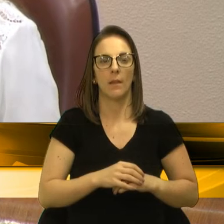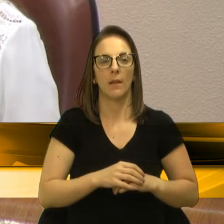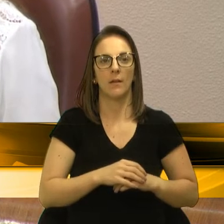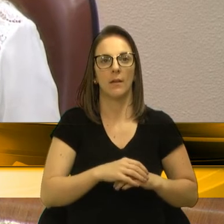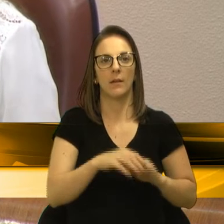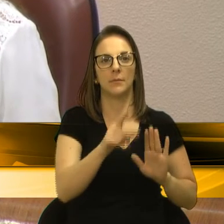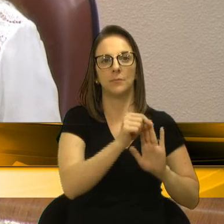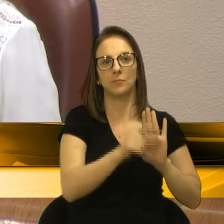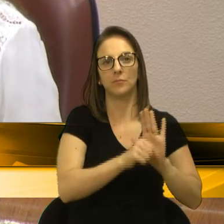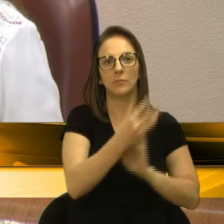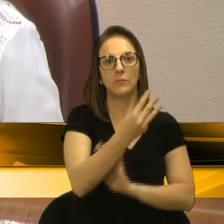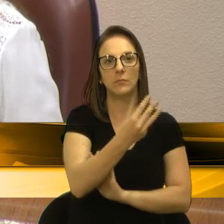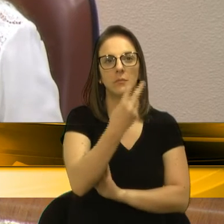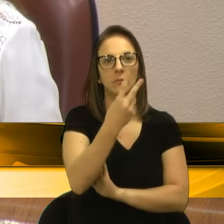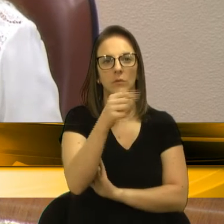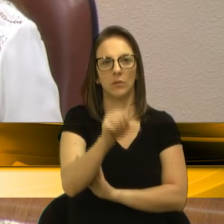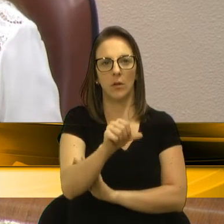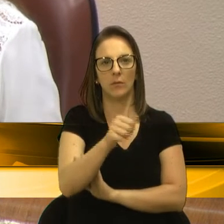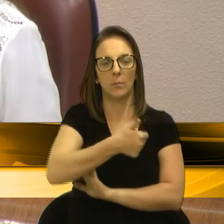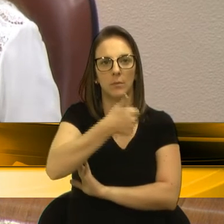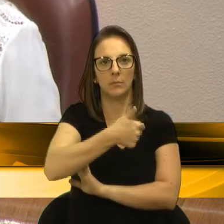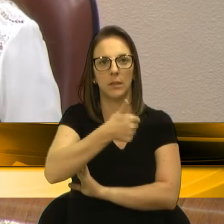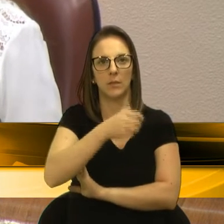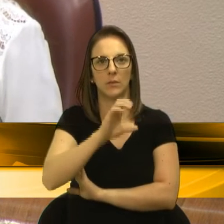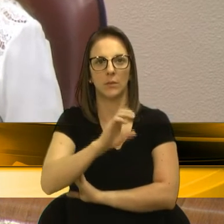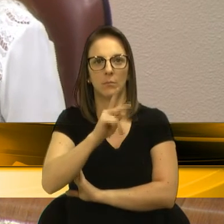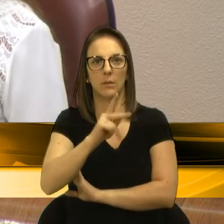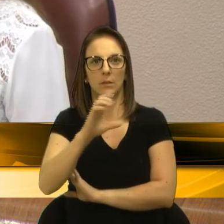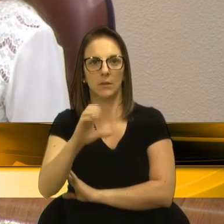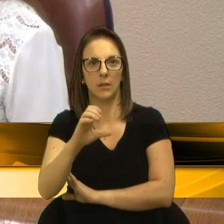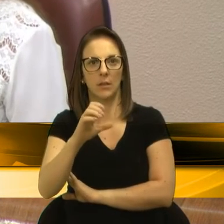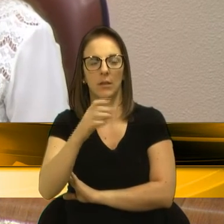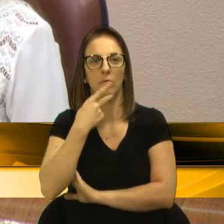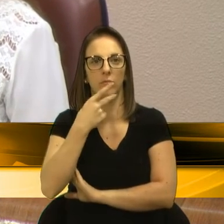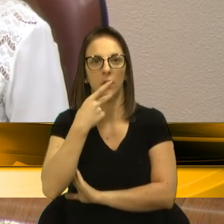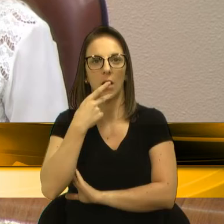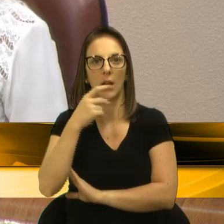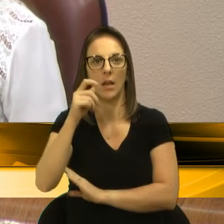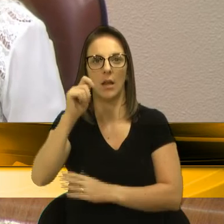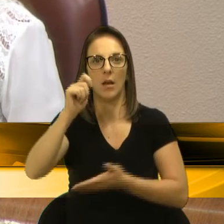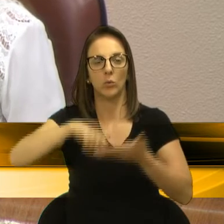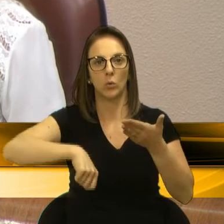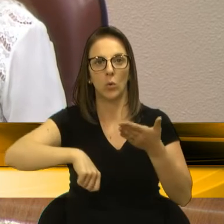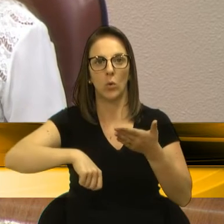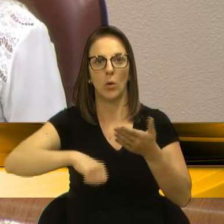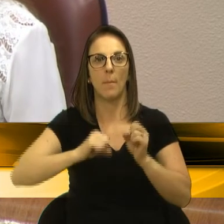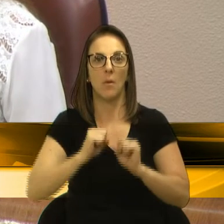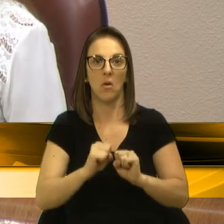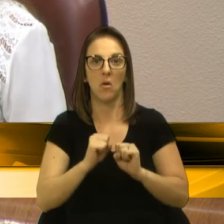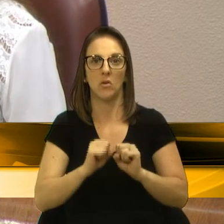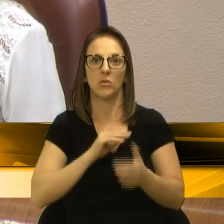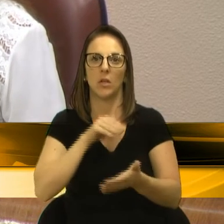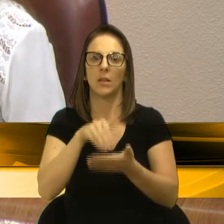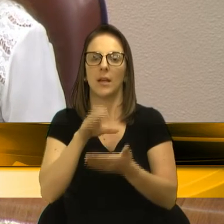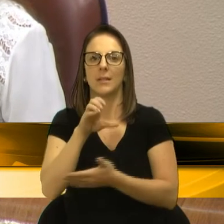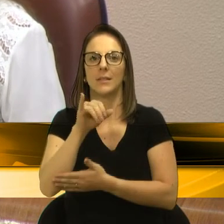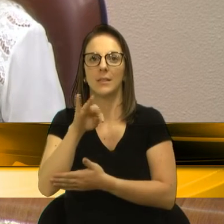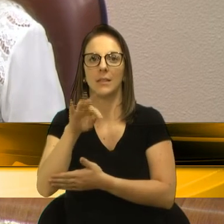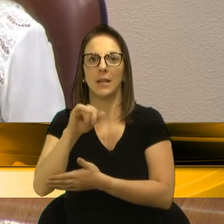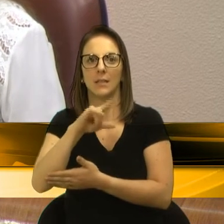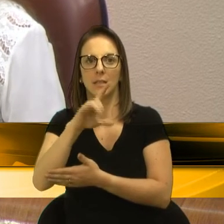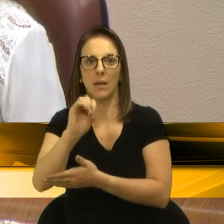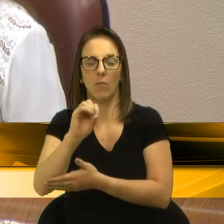329, primeiro do CPC, verifica-se que o autor poderá, até a citação, aditar ou alterar o pedido ou a causa de